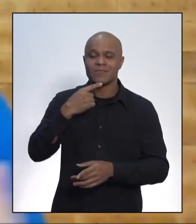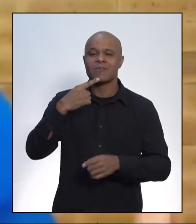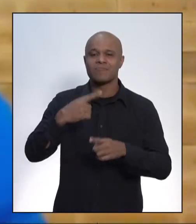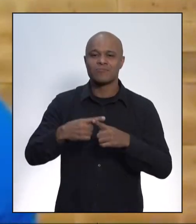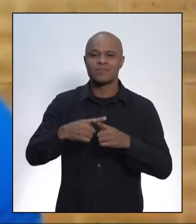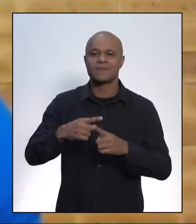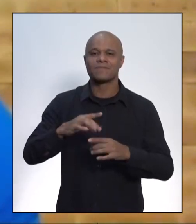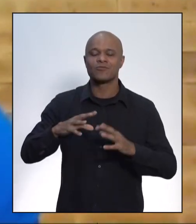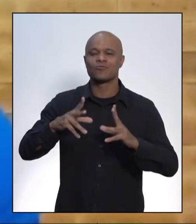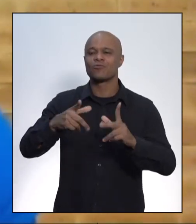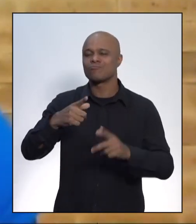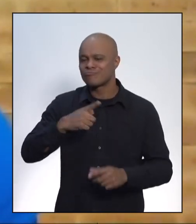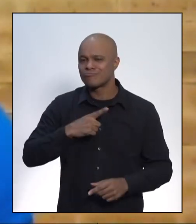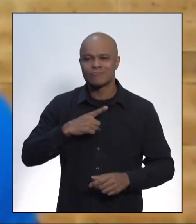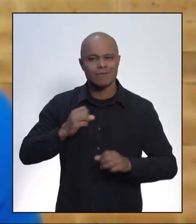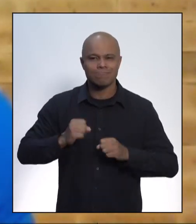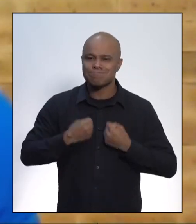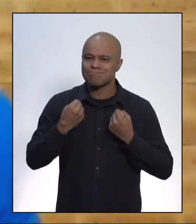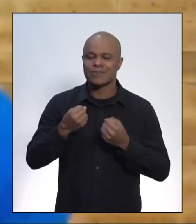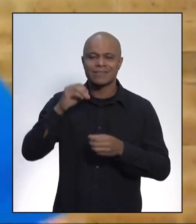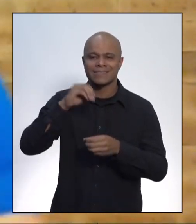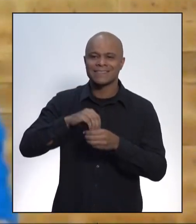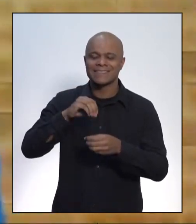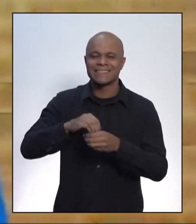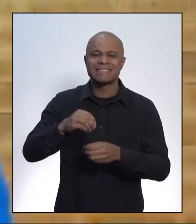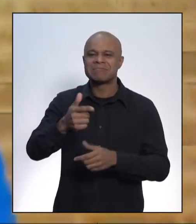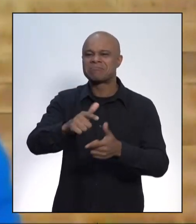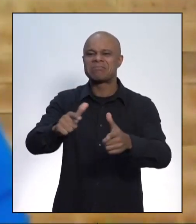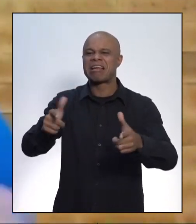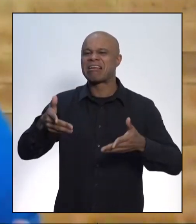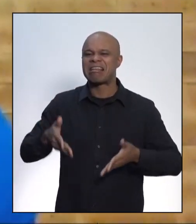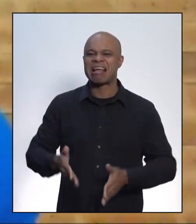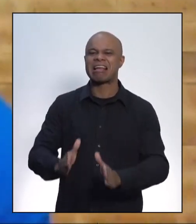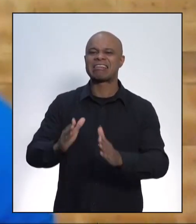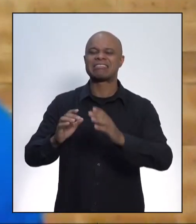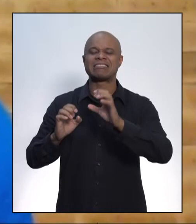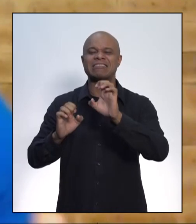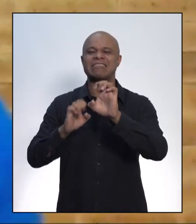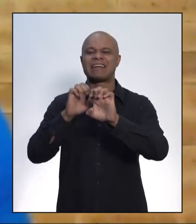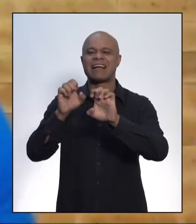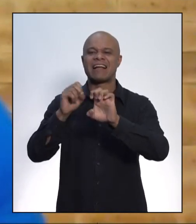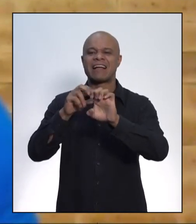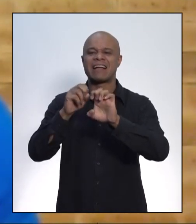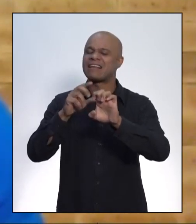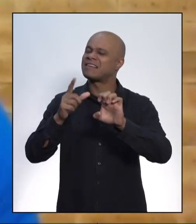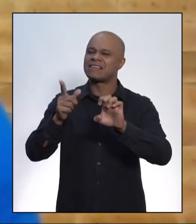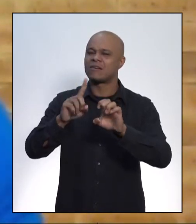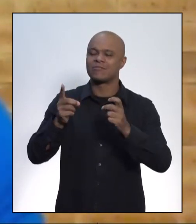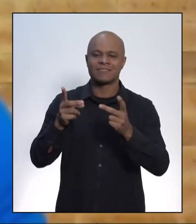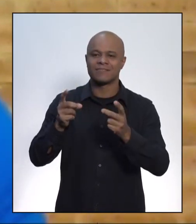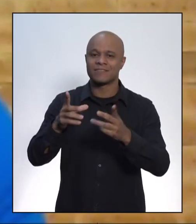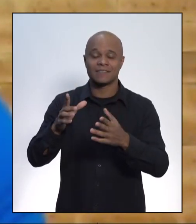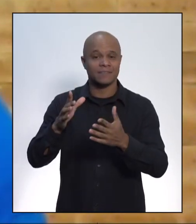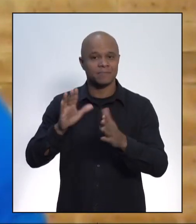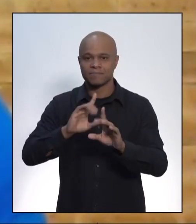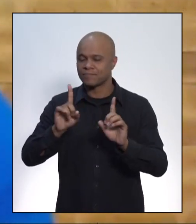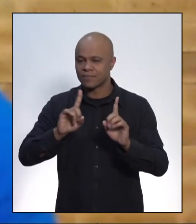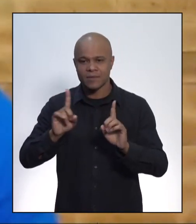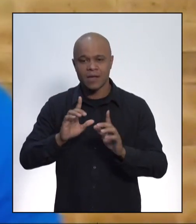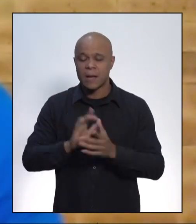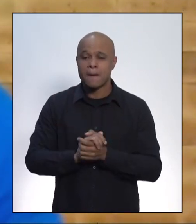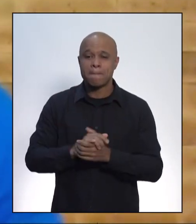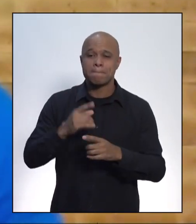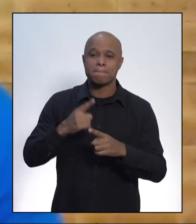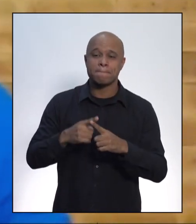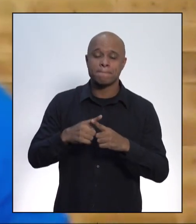isso para você. Todo mundo tem potencial para empreender. Não existe, eu nasci para empreender, isso não existe. Quem vende isso está vendendo bobagem, tá?